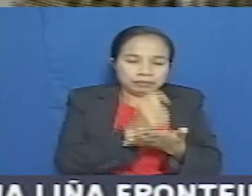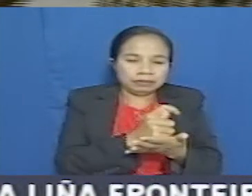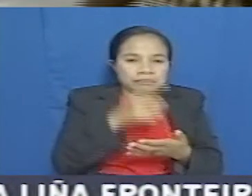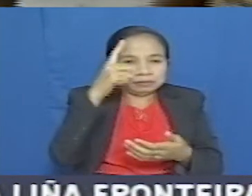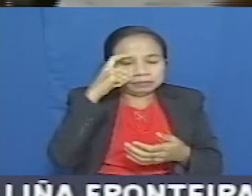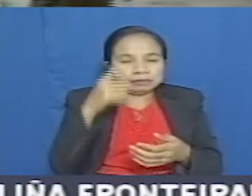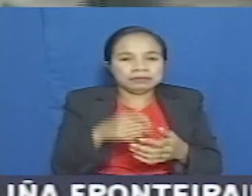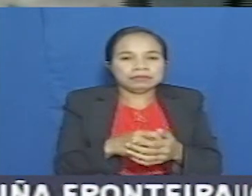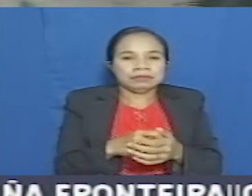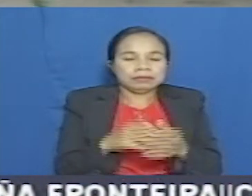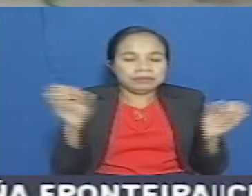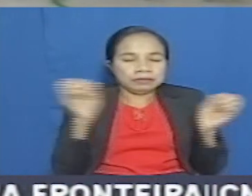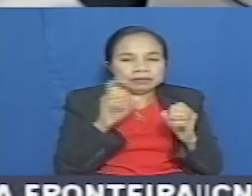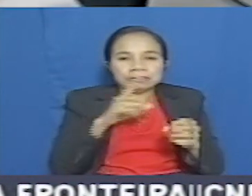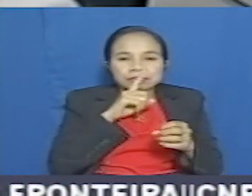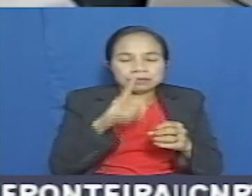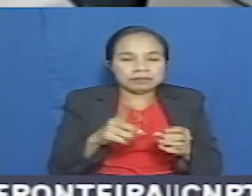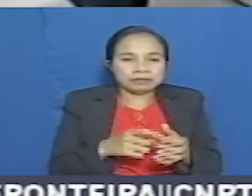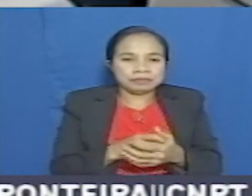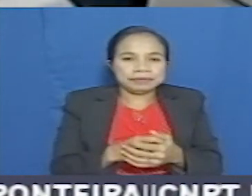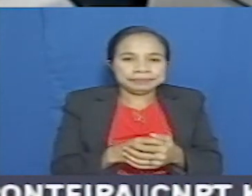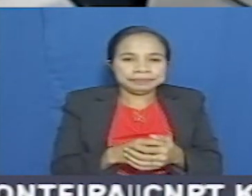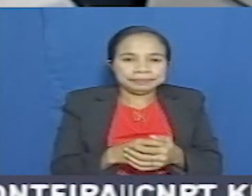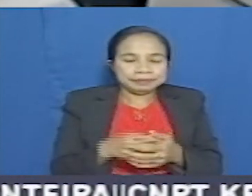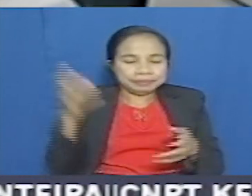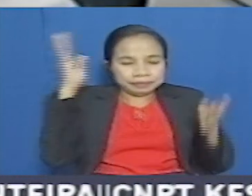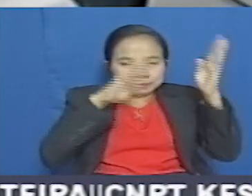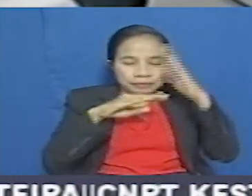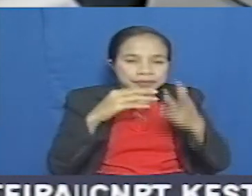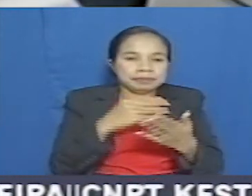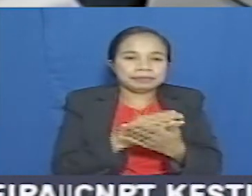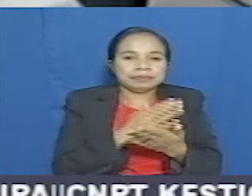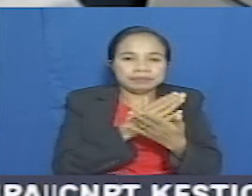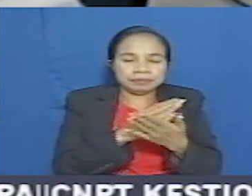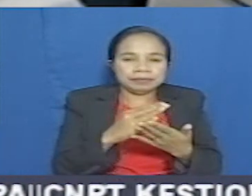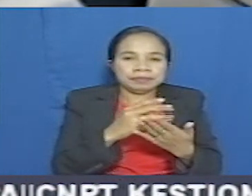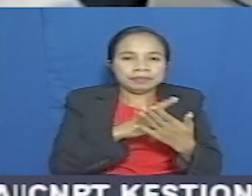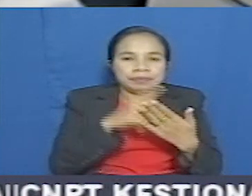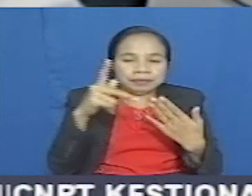indícios comete irregularidade. Caso cesta básica,